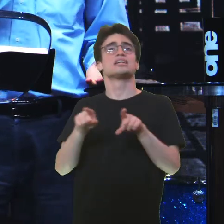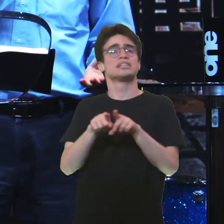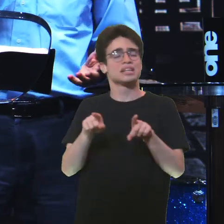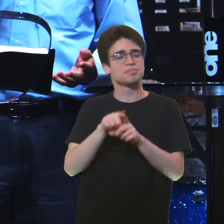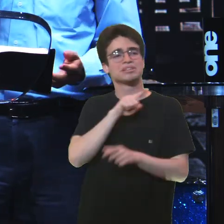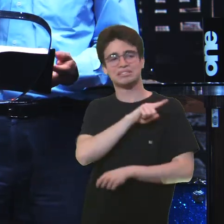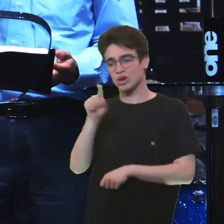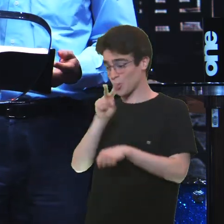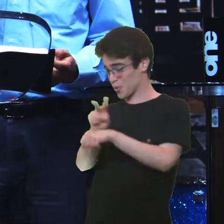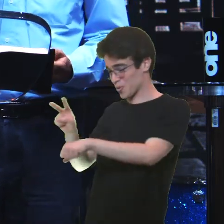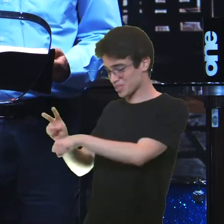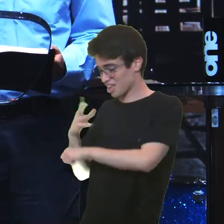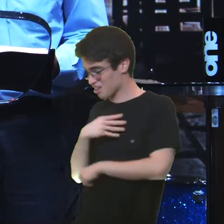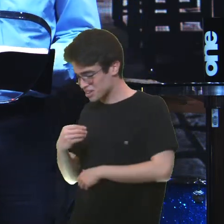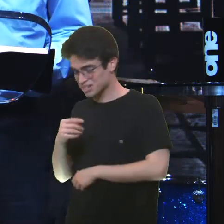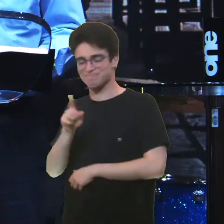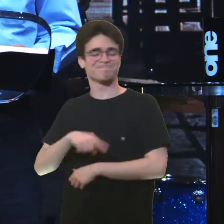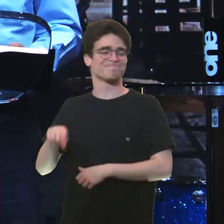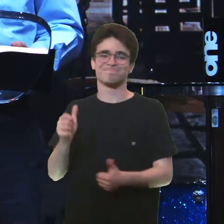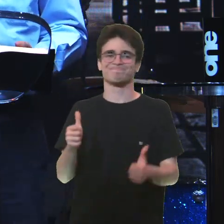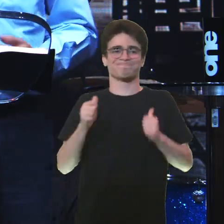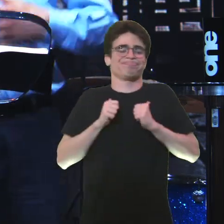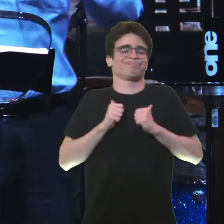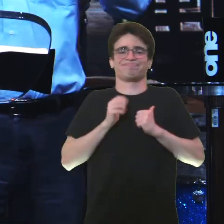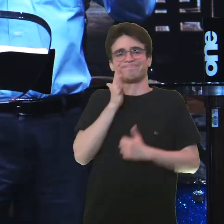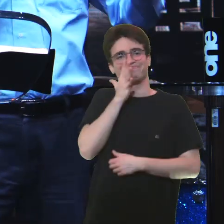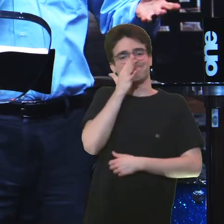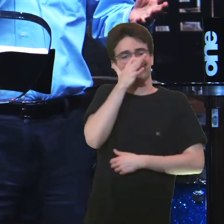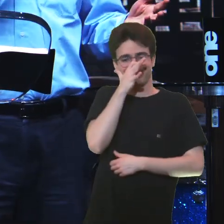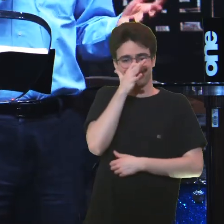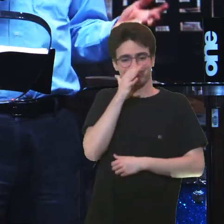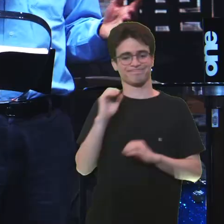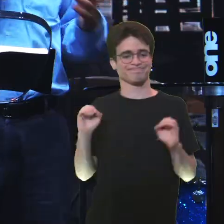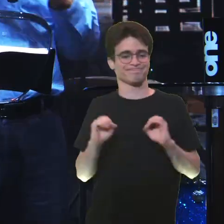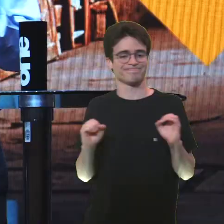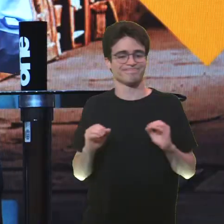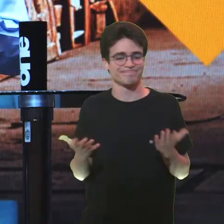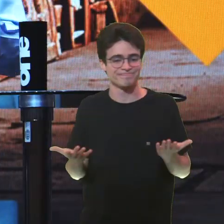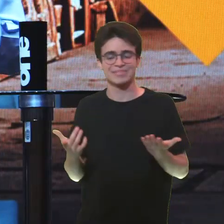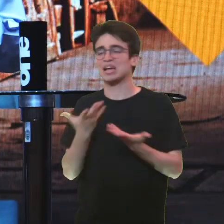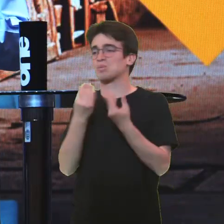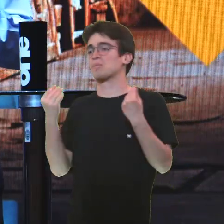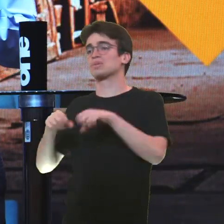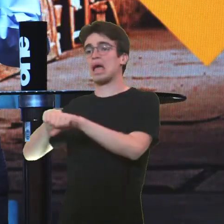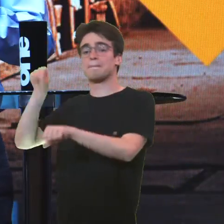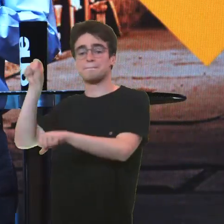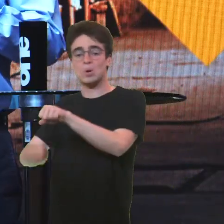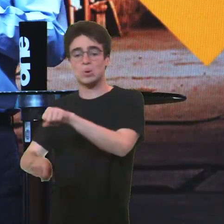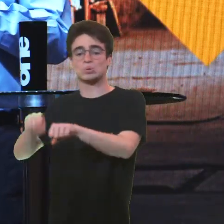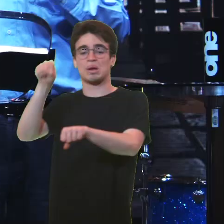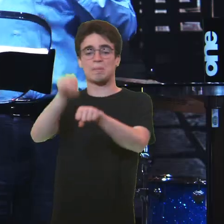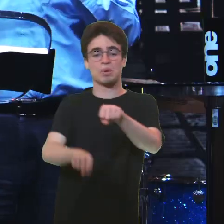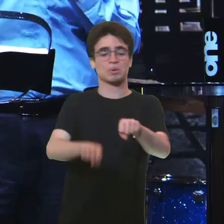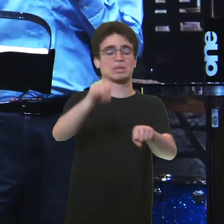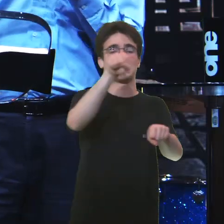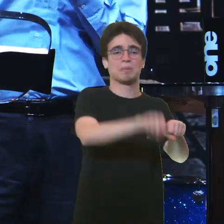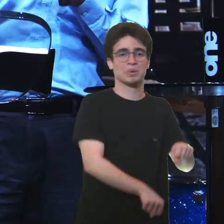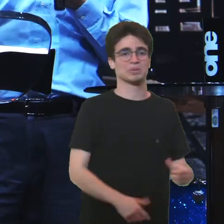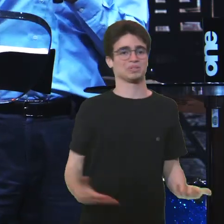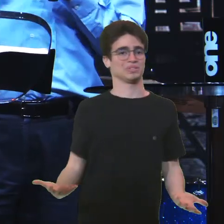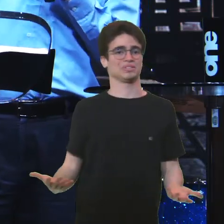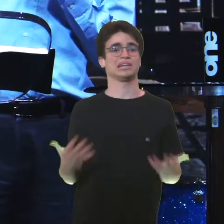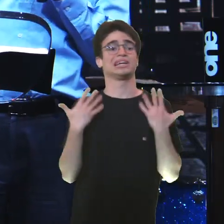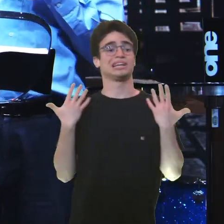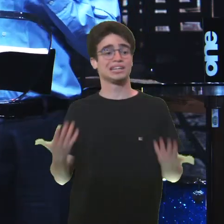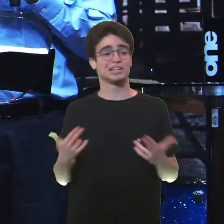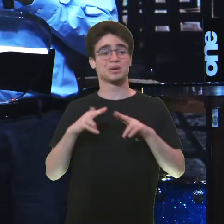los niños. Tem negligência no cuidado das crianças. Hay abuso de los niños. Tem abuso dessas crianças. De manera que ellos se